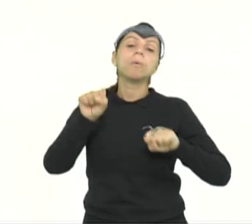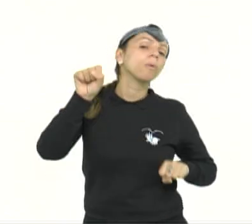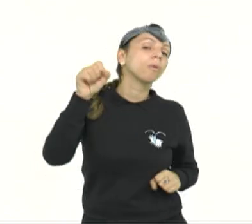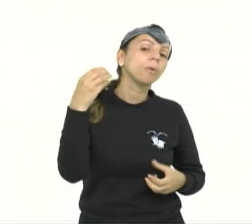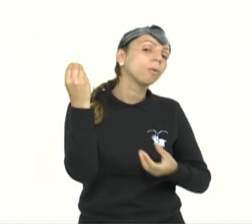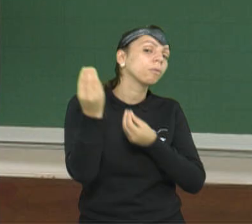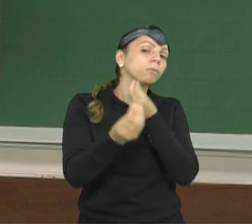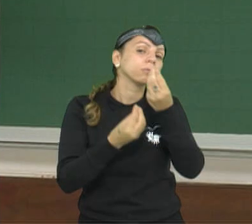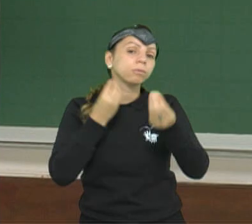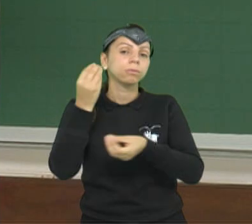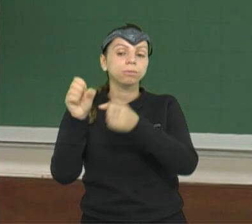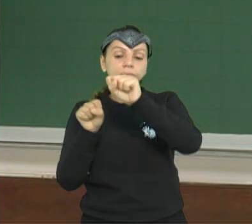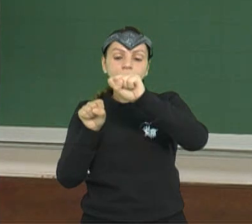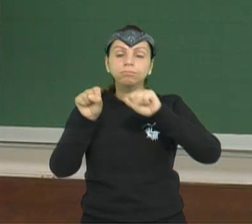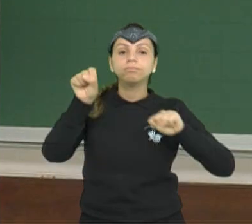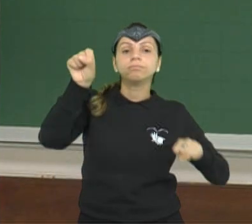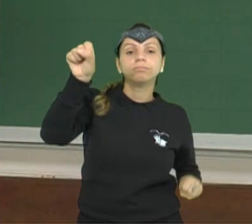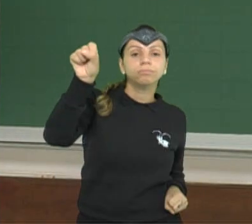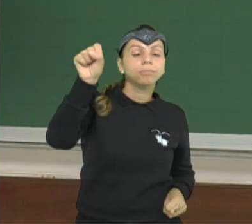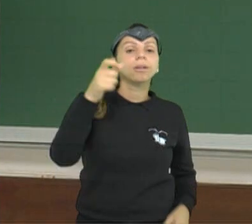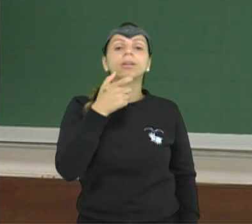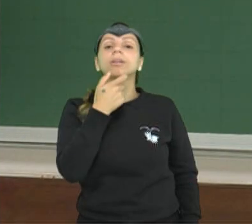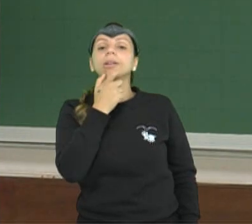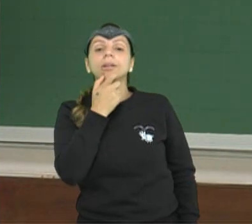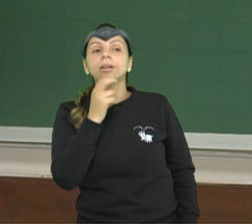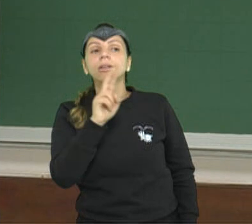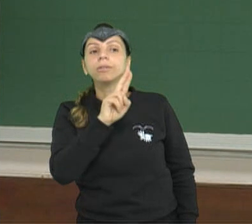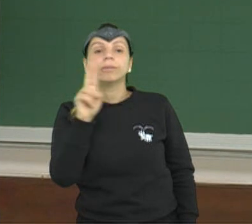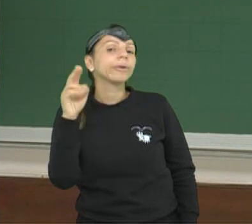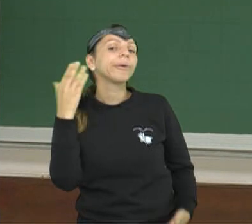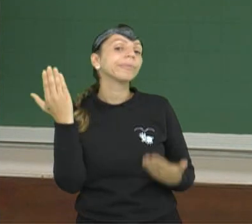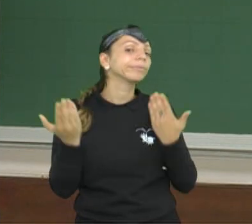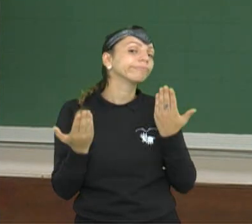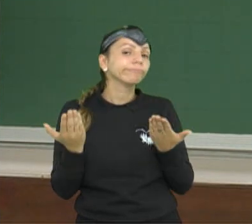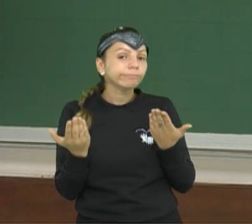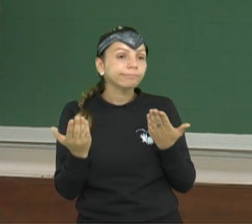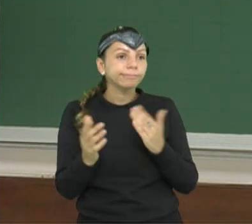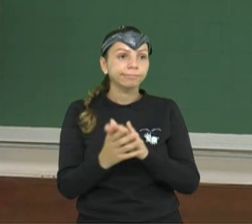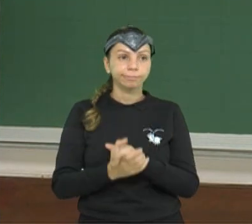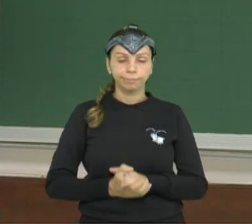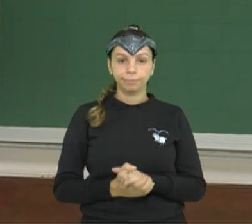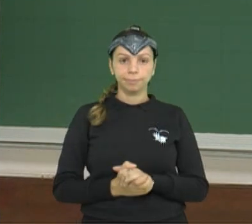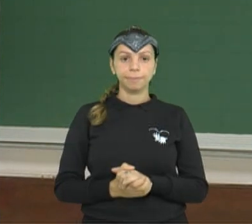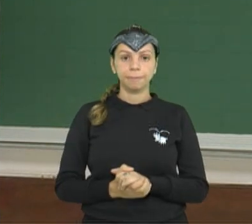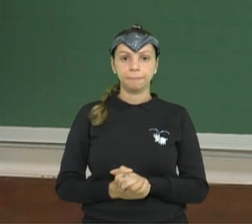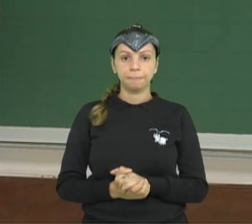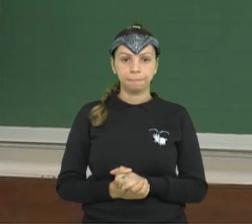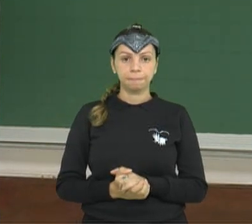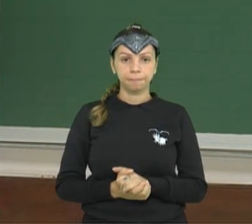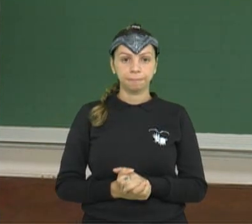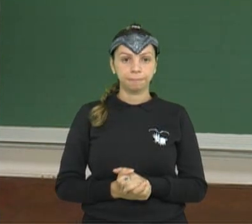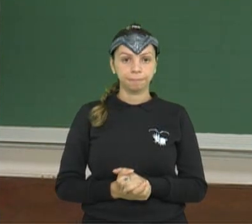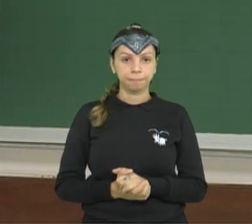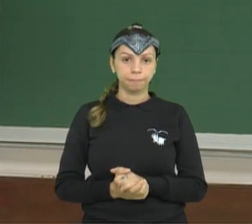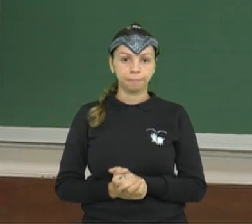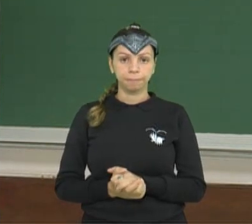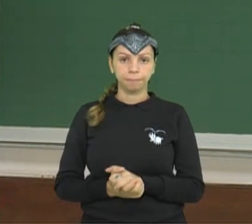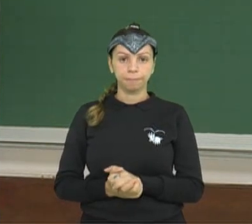posso dizer super-herói em inglês? Special people? famous people